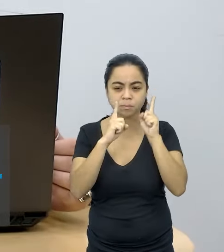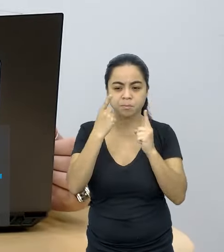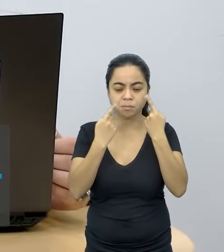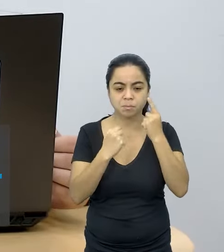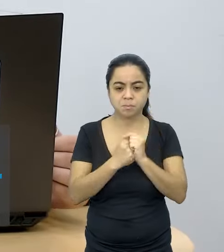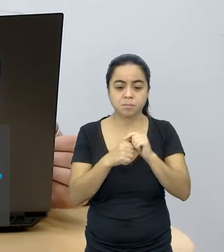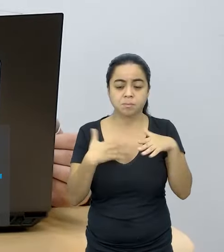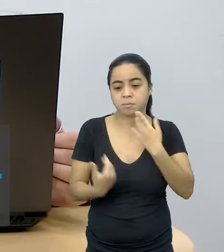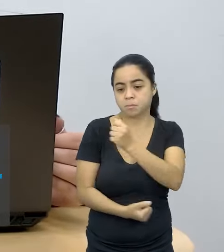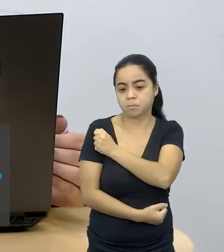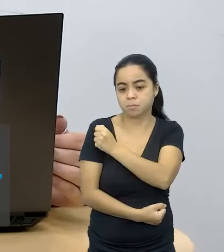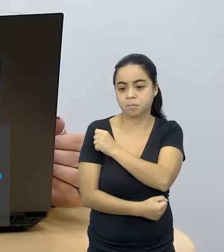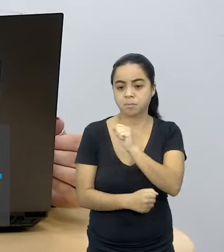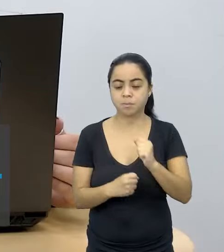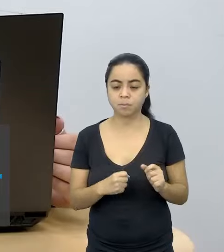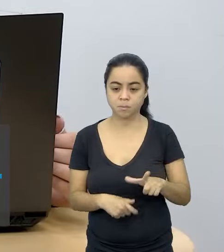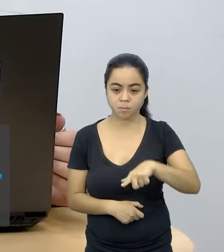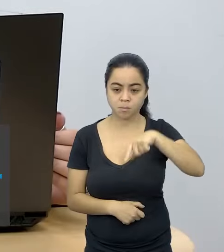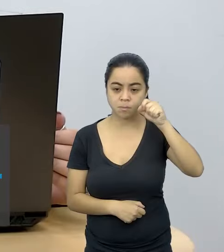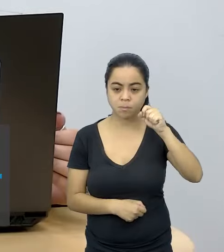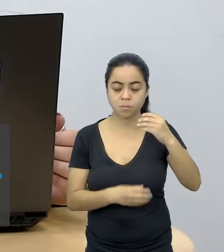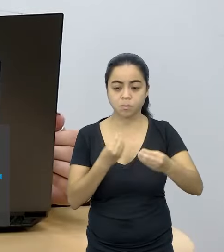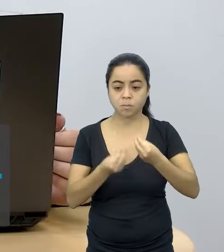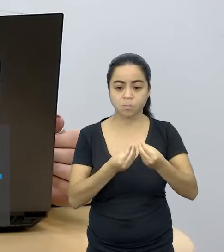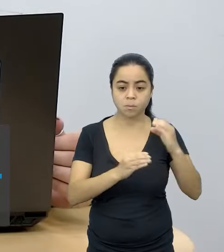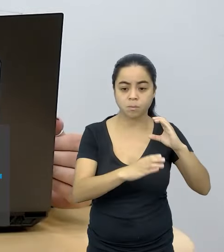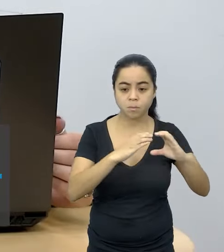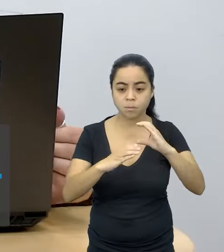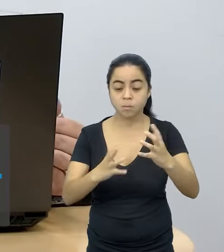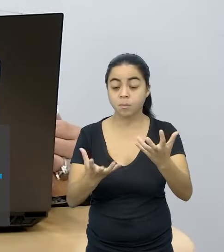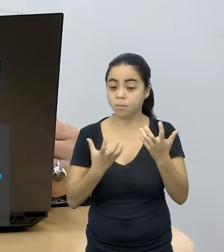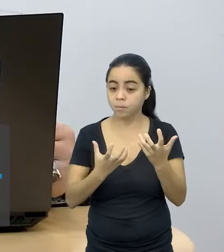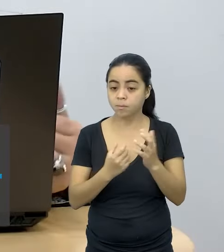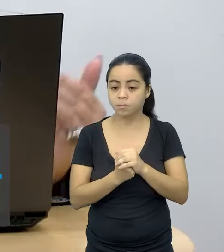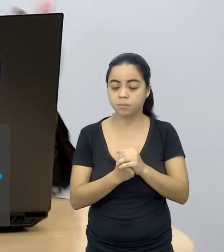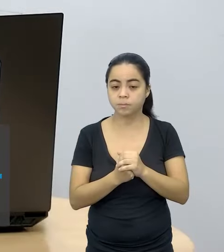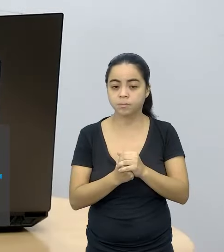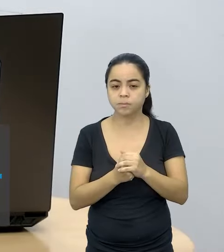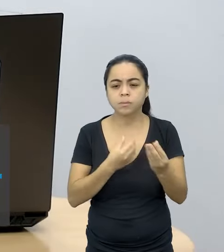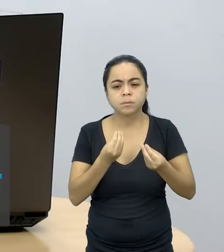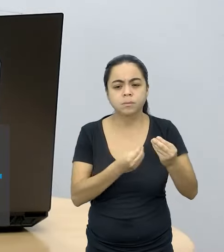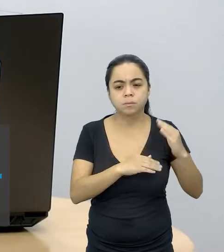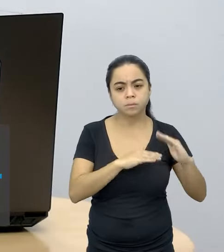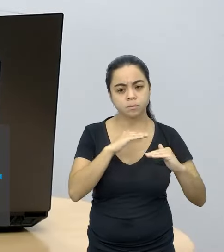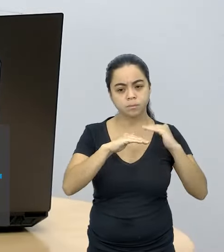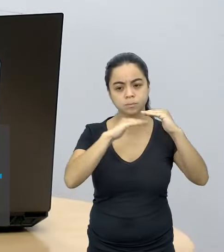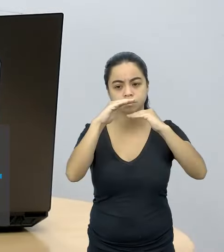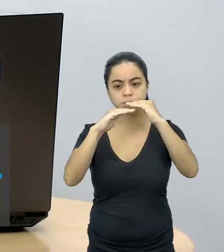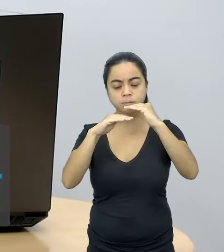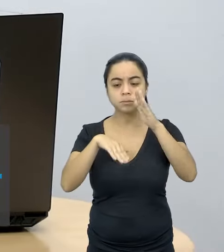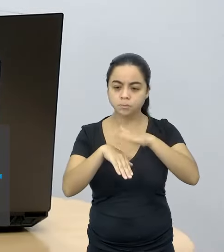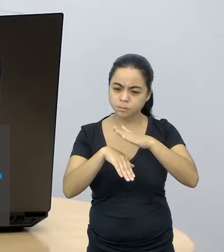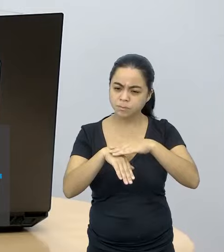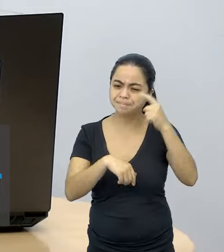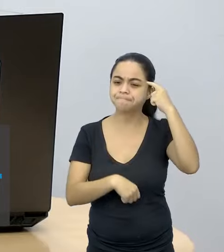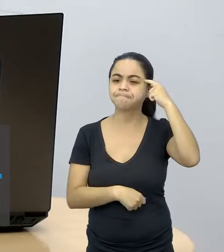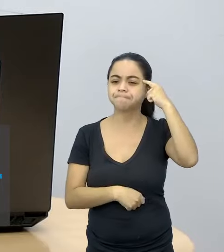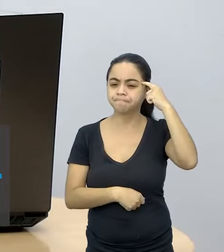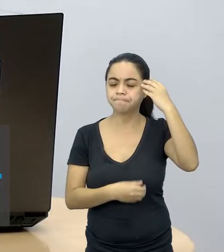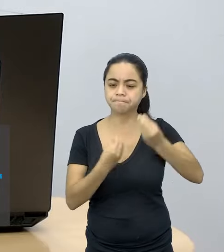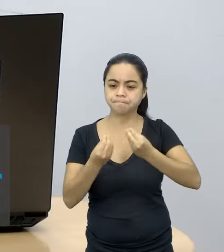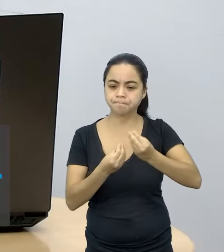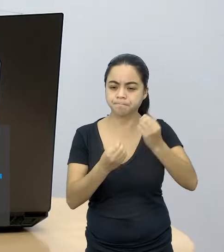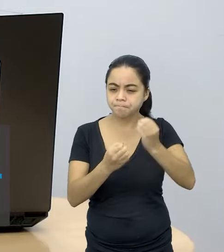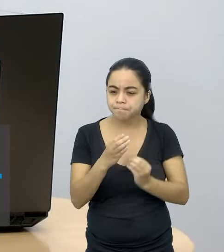aluno decide. Então, como você gostaria de se comunicar? Né? Como foi o processo, isso depois? Ele fez, ele pensou, como que